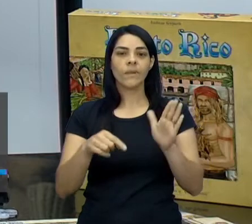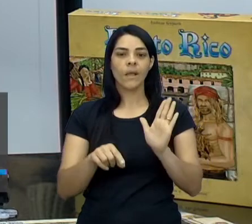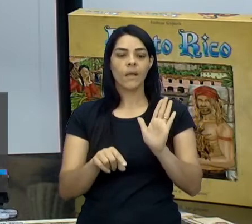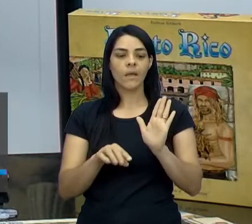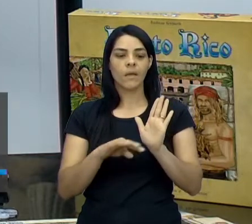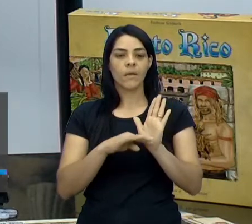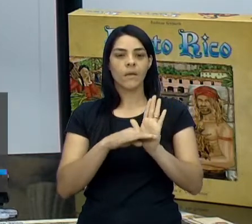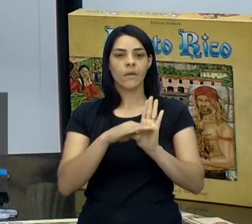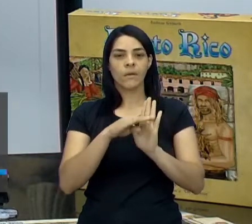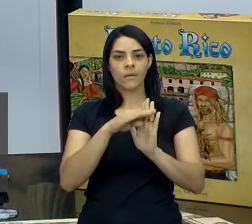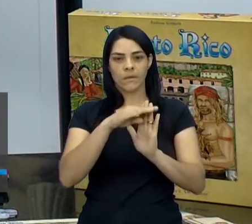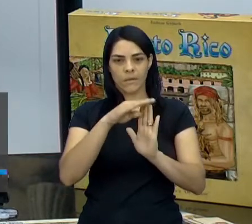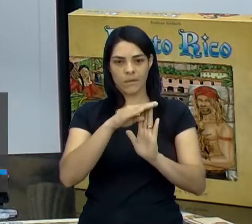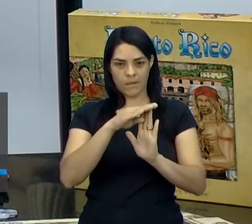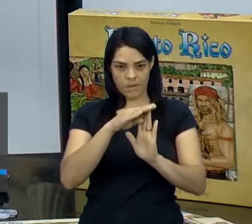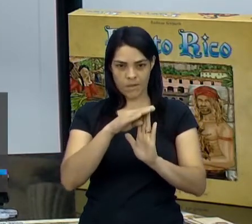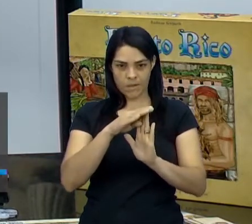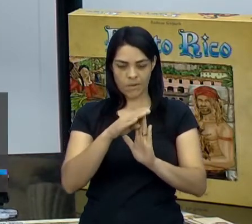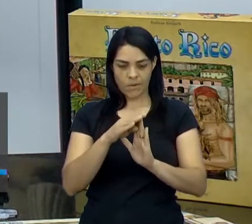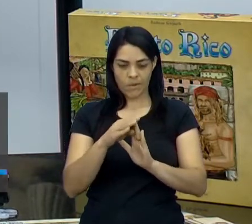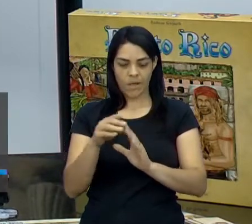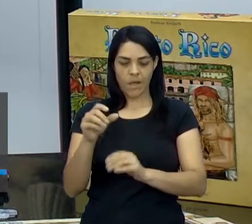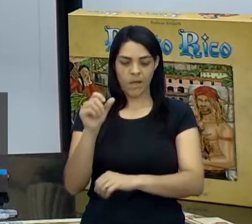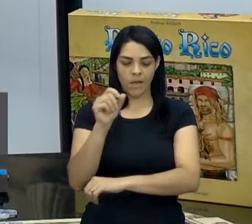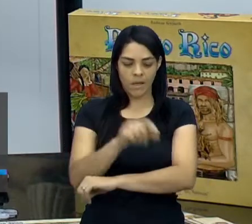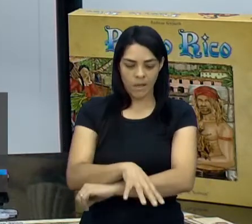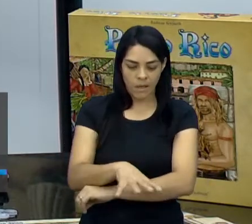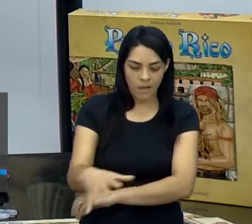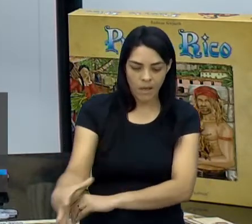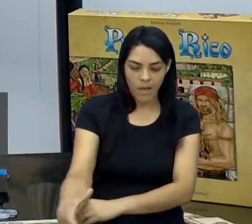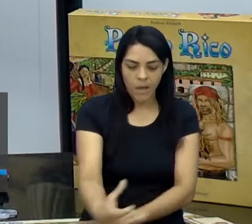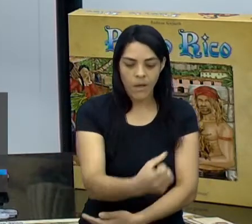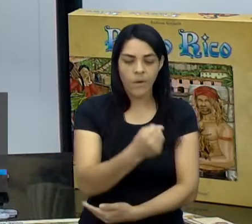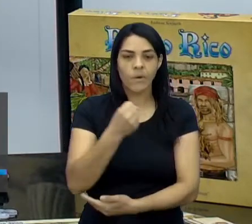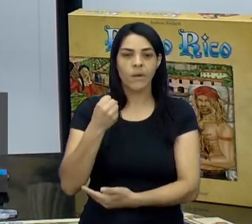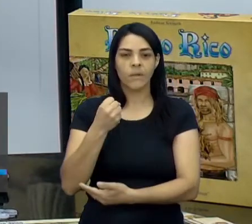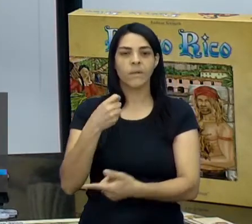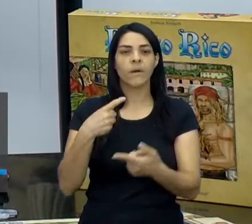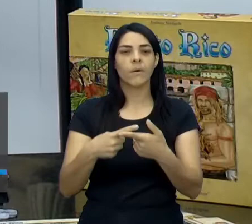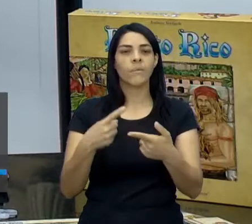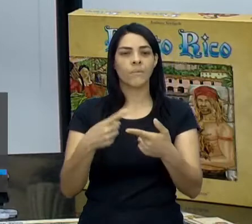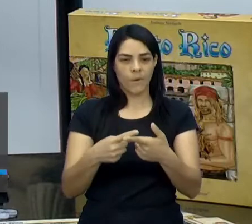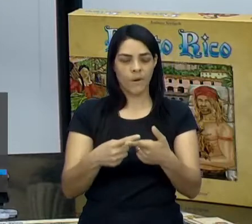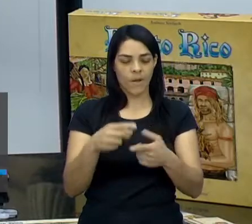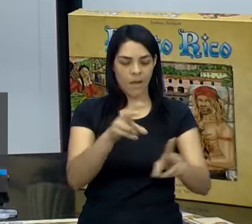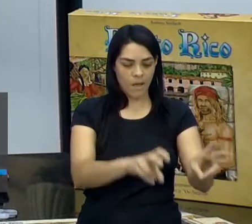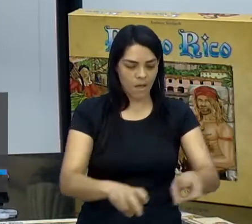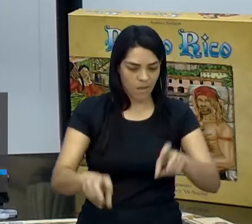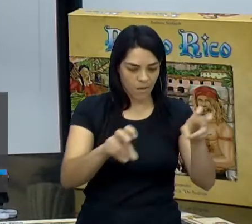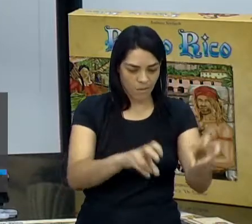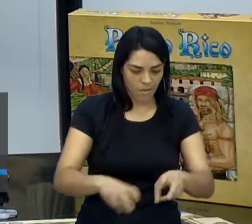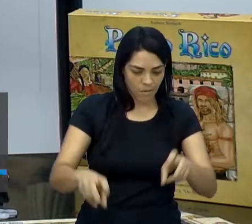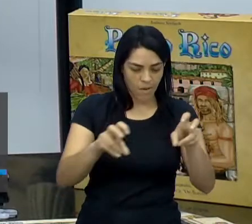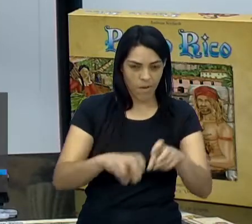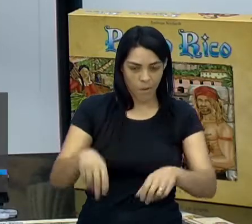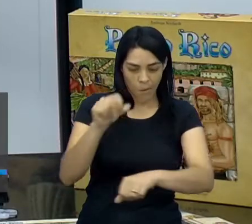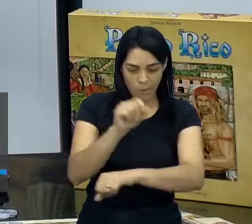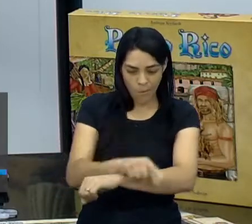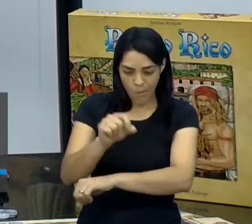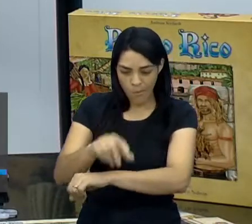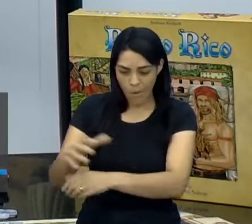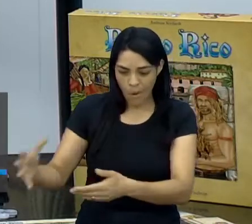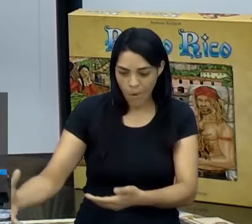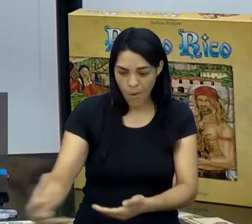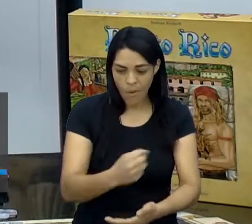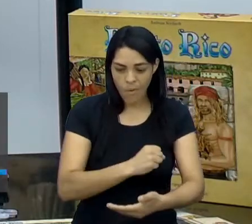o elemento da colheita. Colheita porque é um jogo de plantação também. Reparem que os dois jogos têm